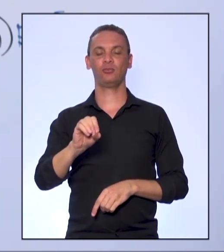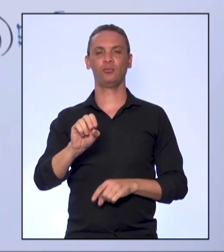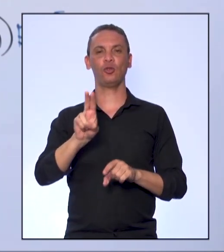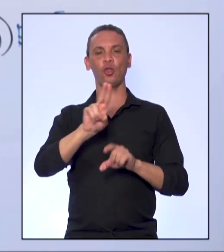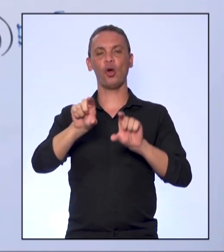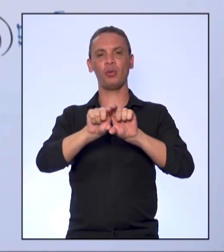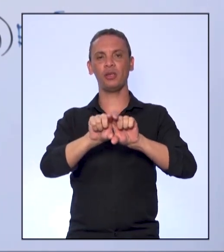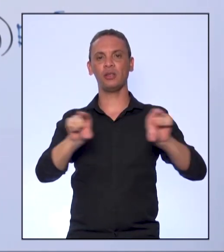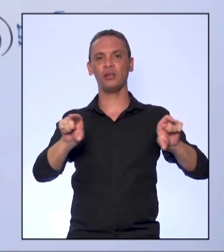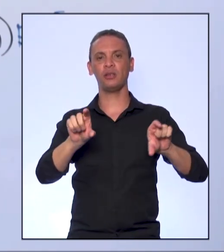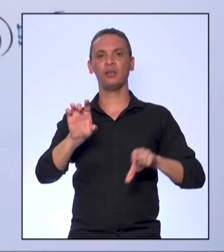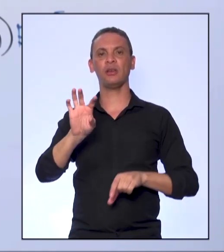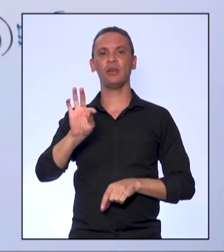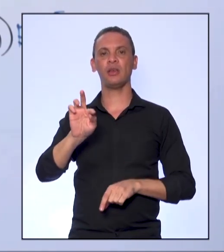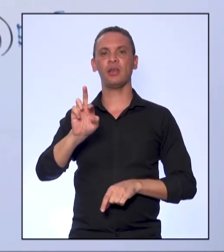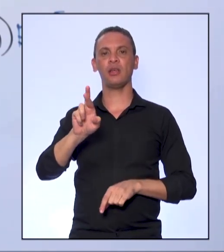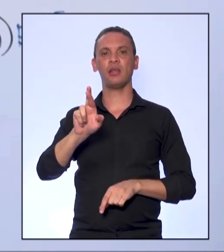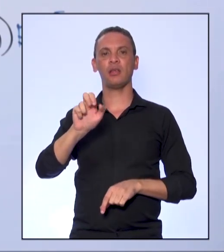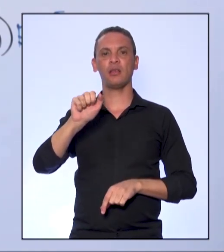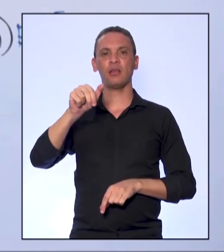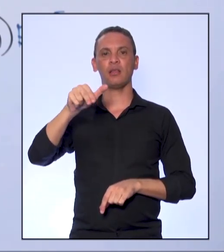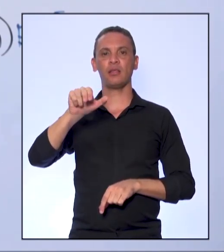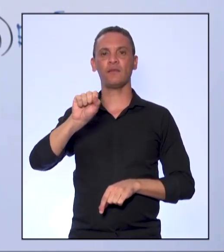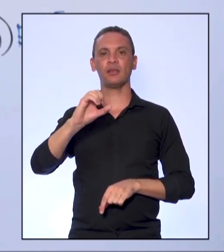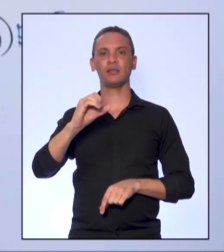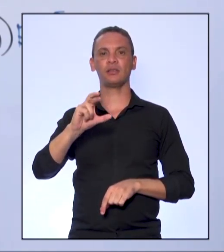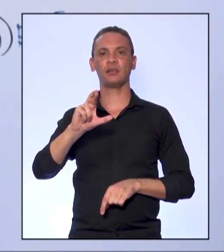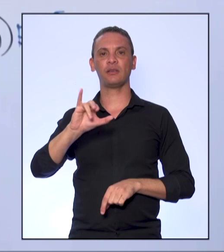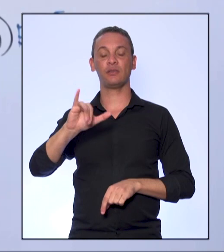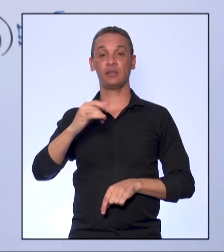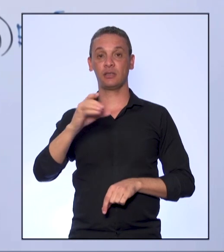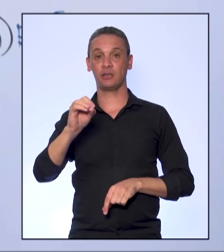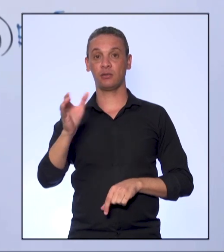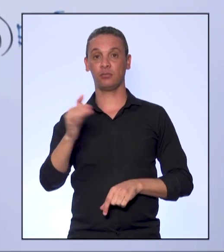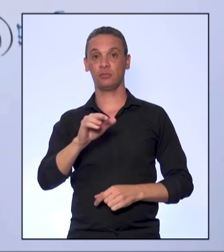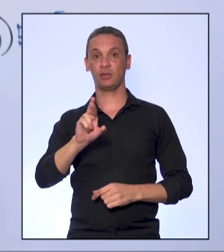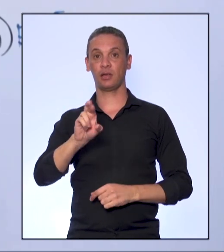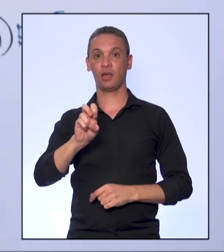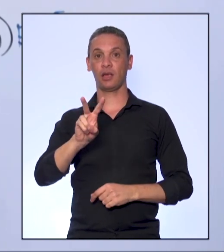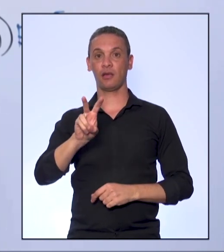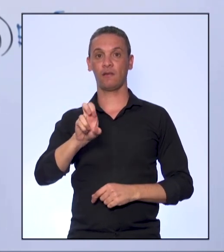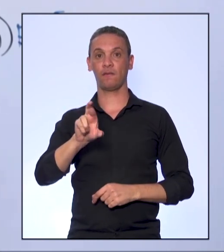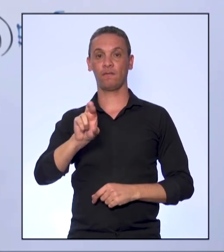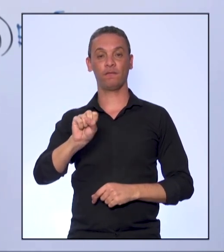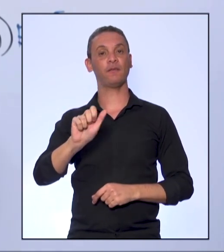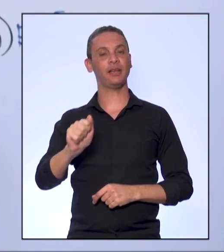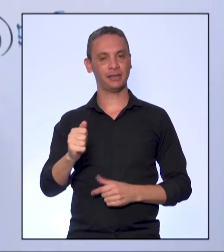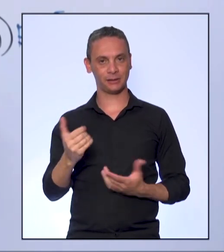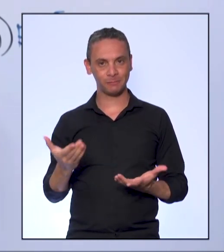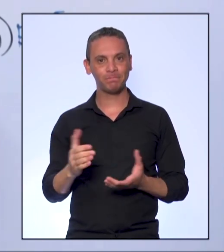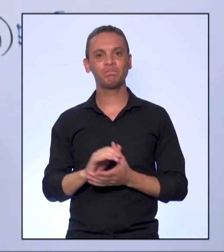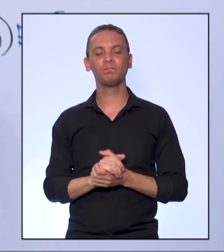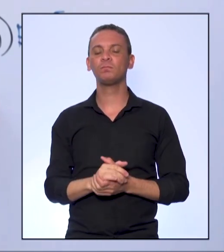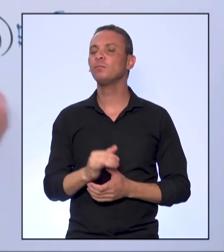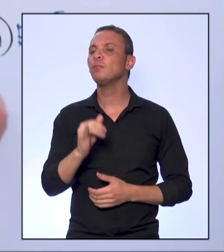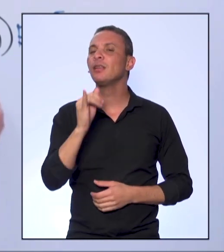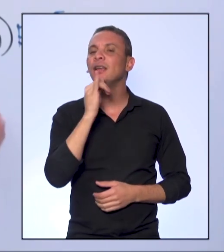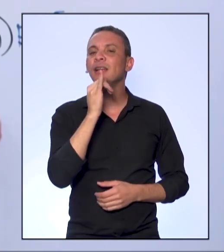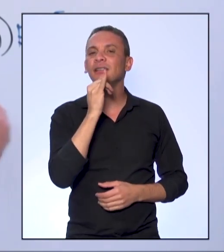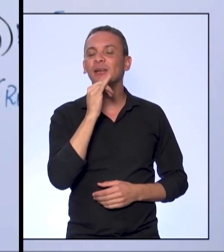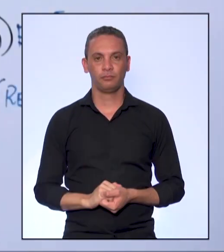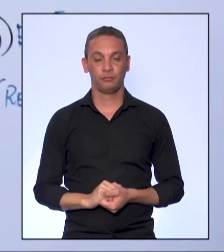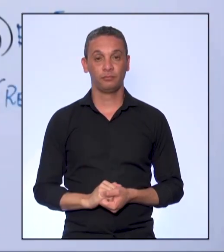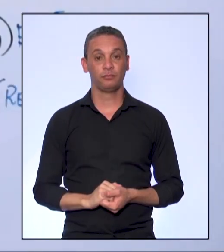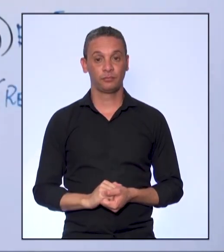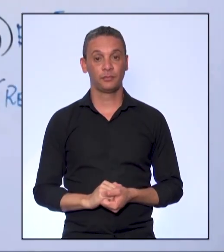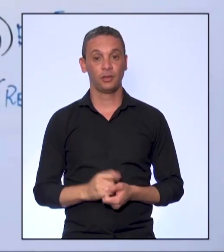caso, isso é um retrovírus, tá? Então, eu posso dar como exemplo para vocês aqui o